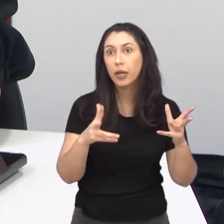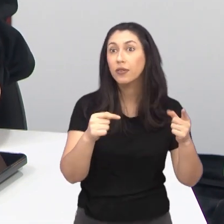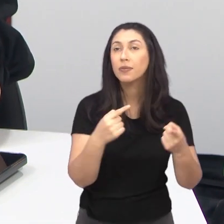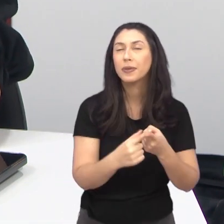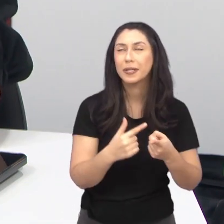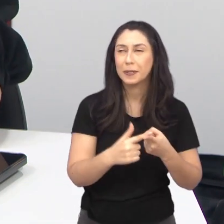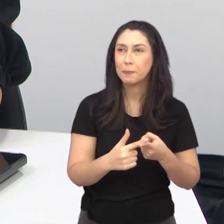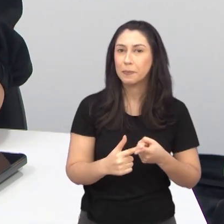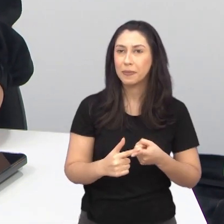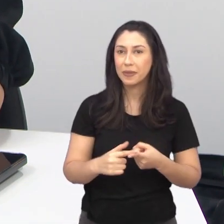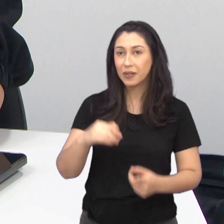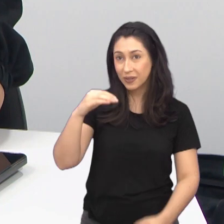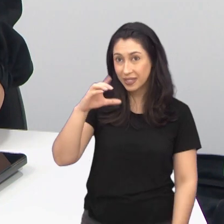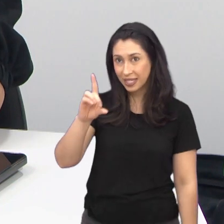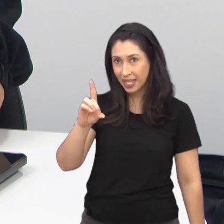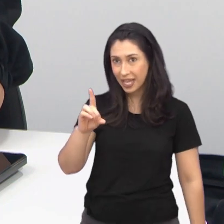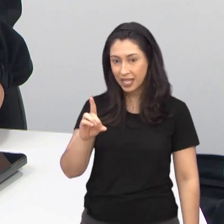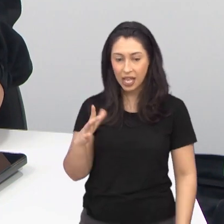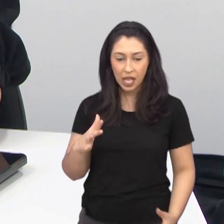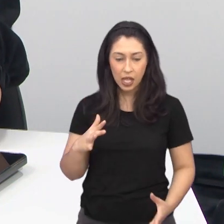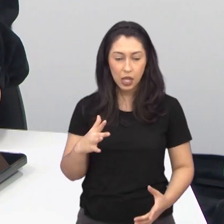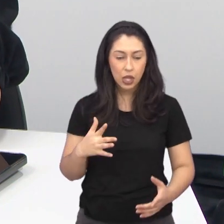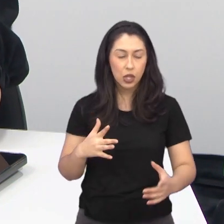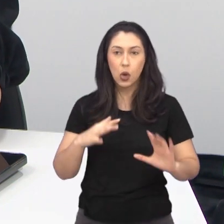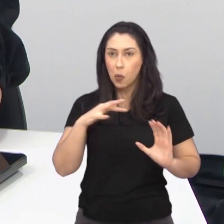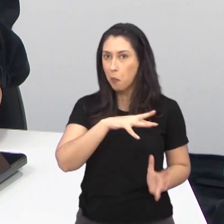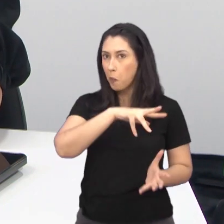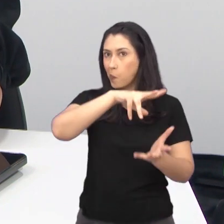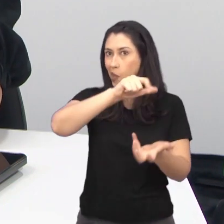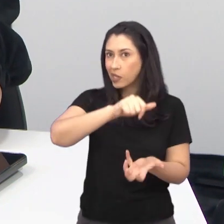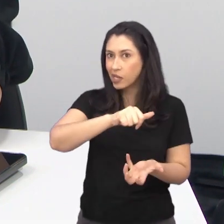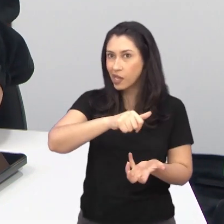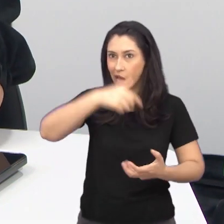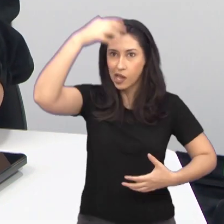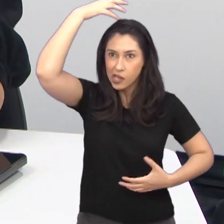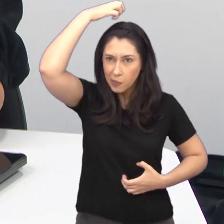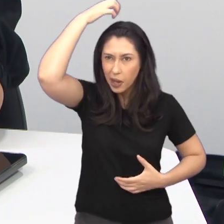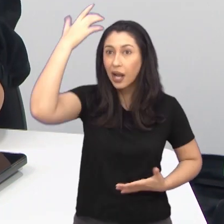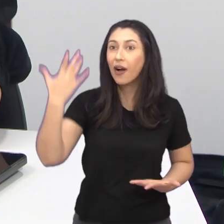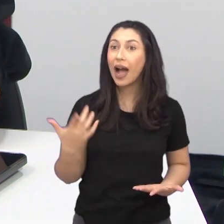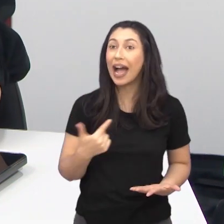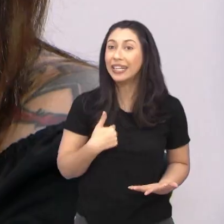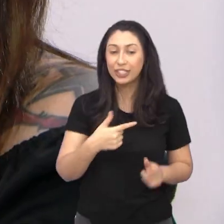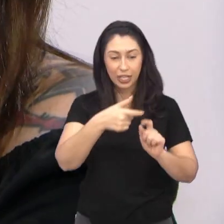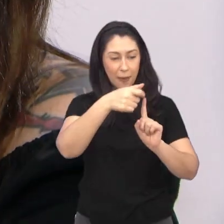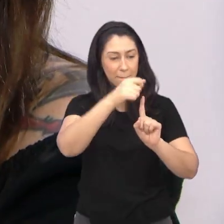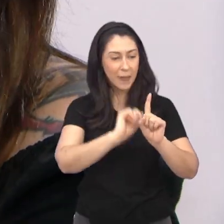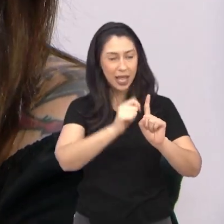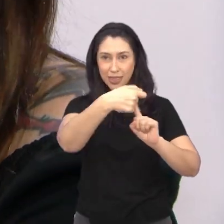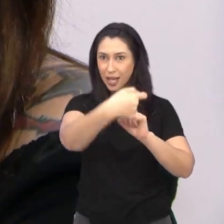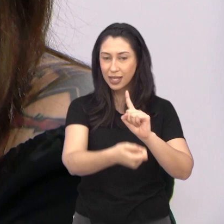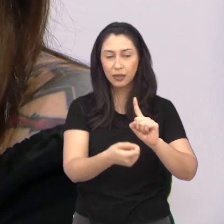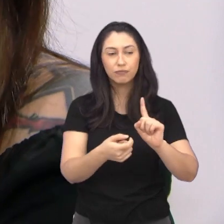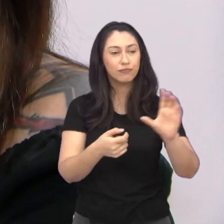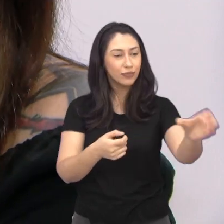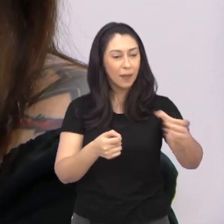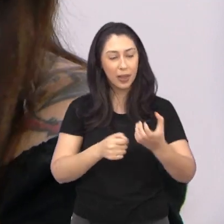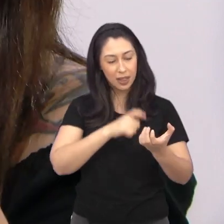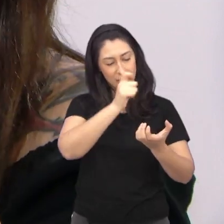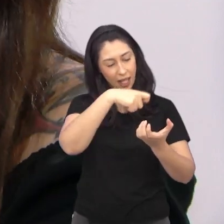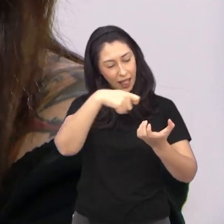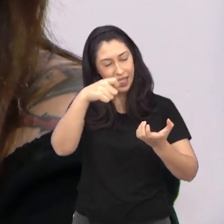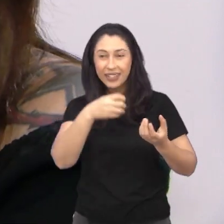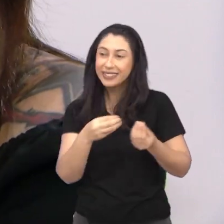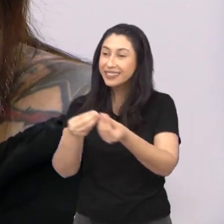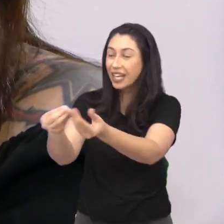era no lançamento do CD De Volta ao Planeta dos Macacos, eles estavam autografando bananas. Eu achei incrível. Eu tava cantando no canto, daí